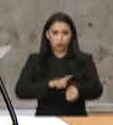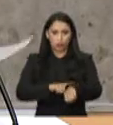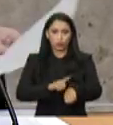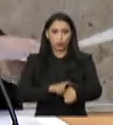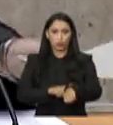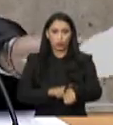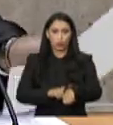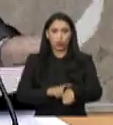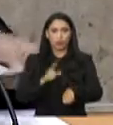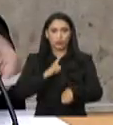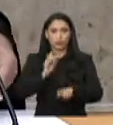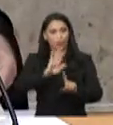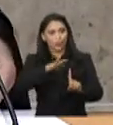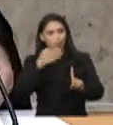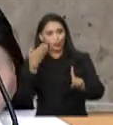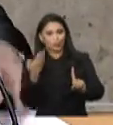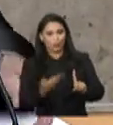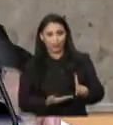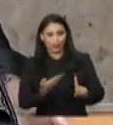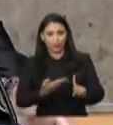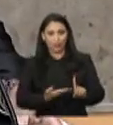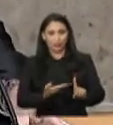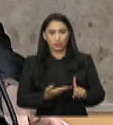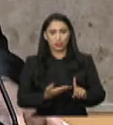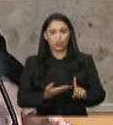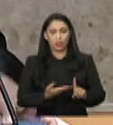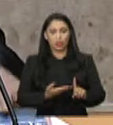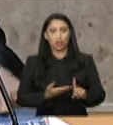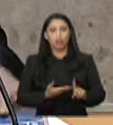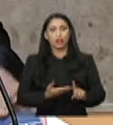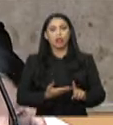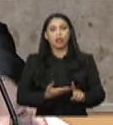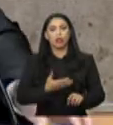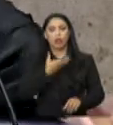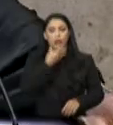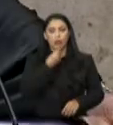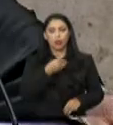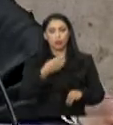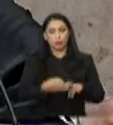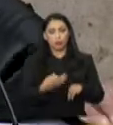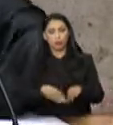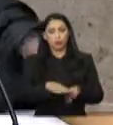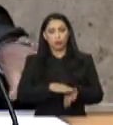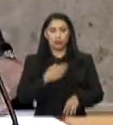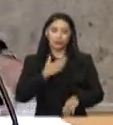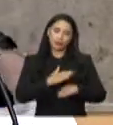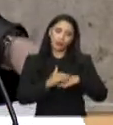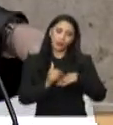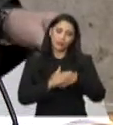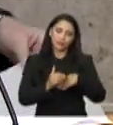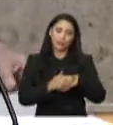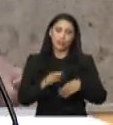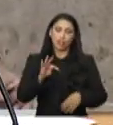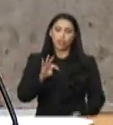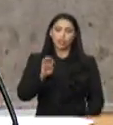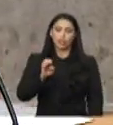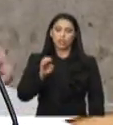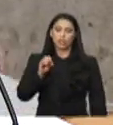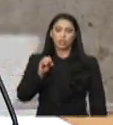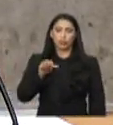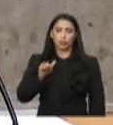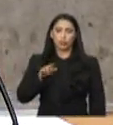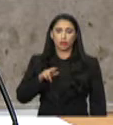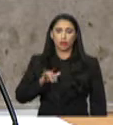sessão solene de homenagem ao saudoso e estimado amigo Ministro teori zavascki